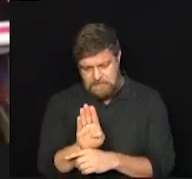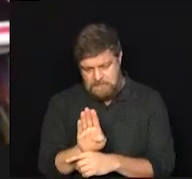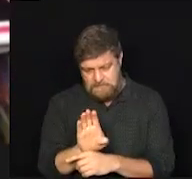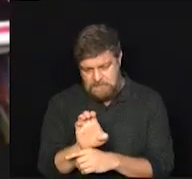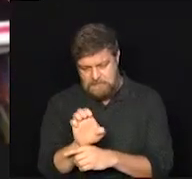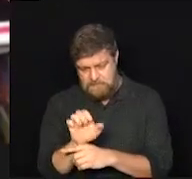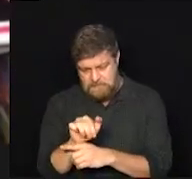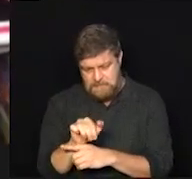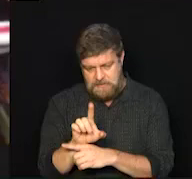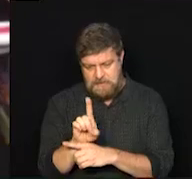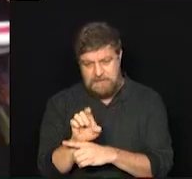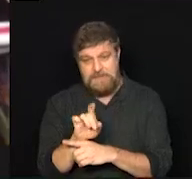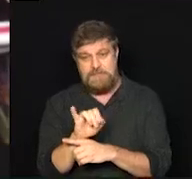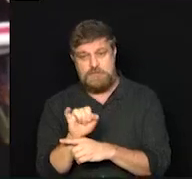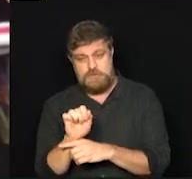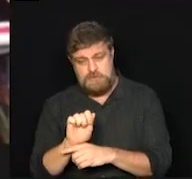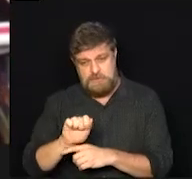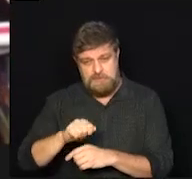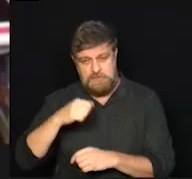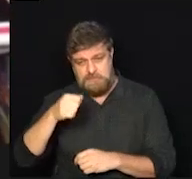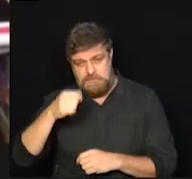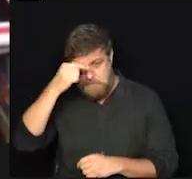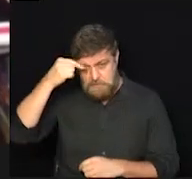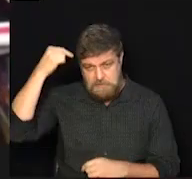o E